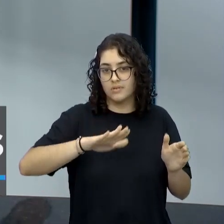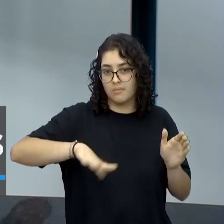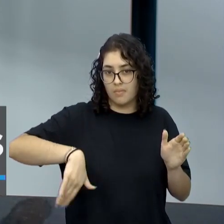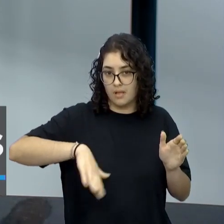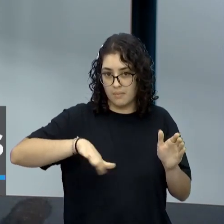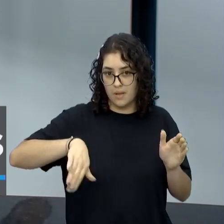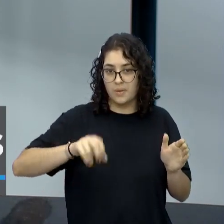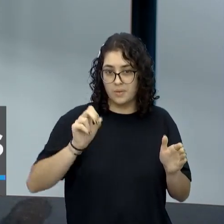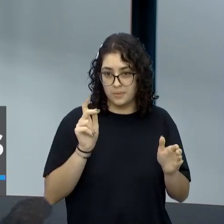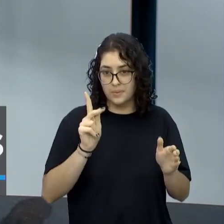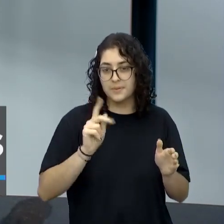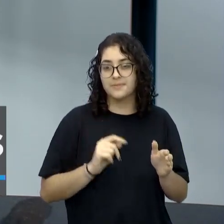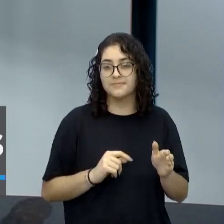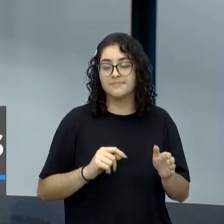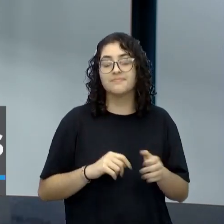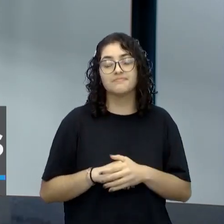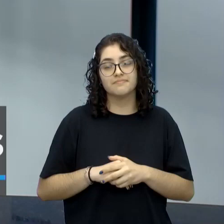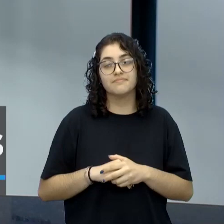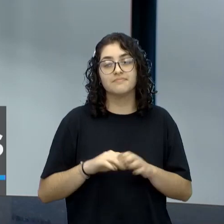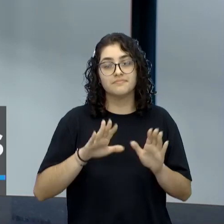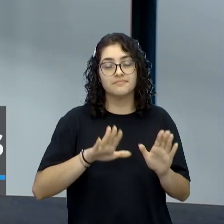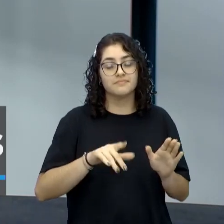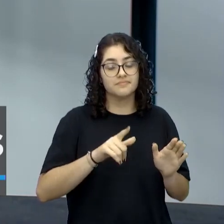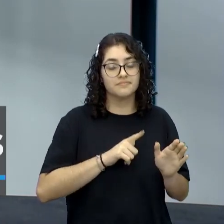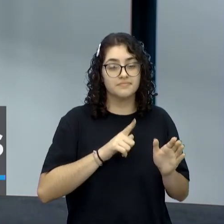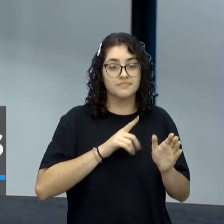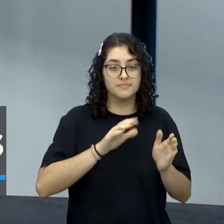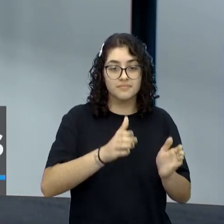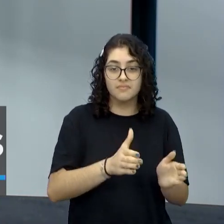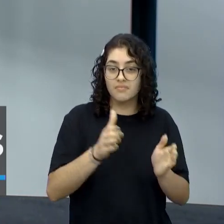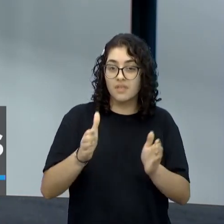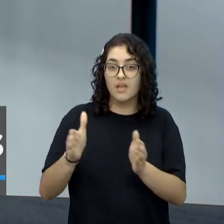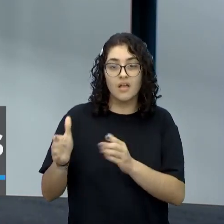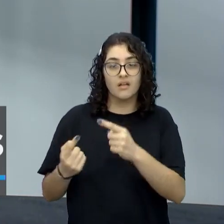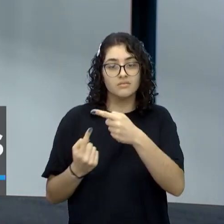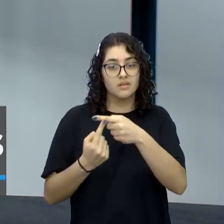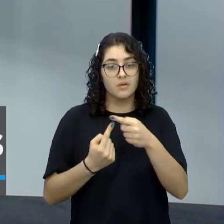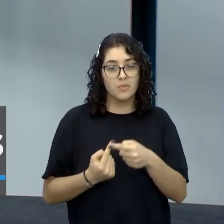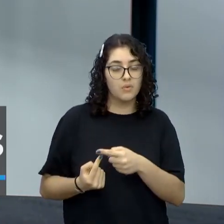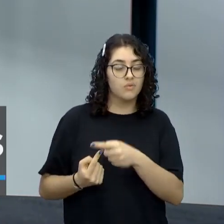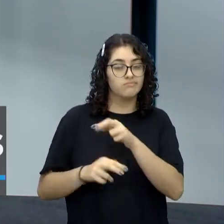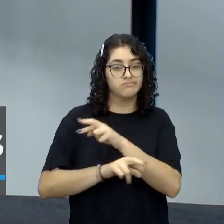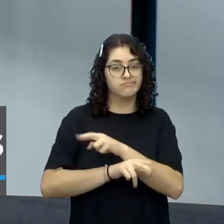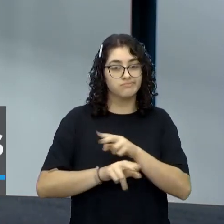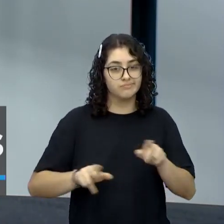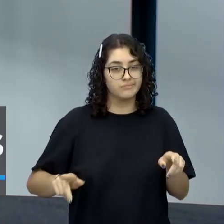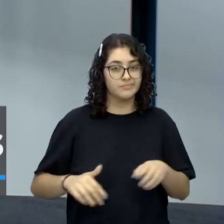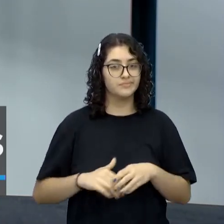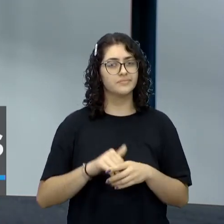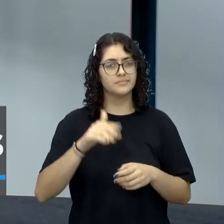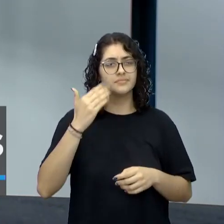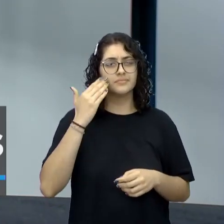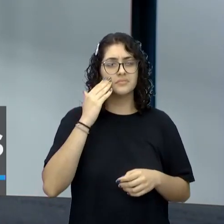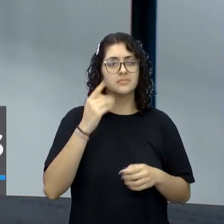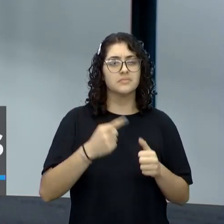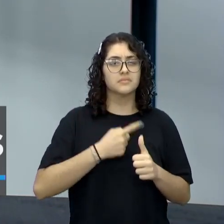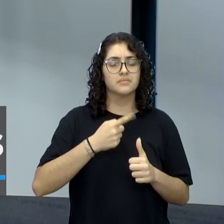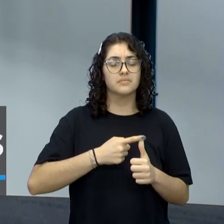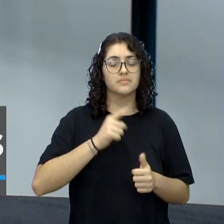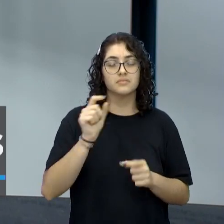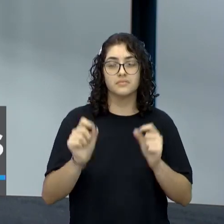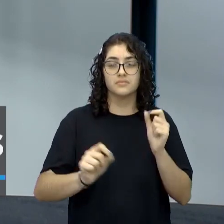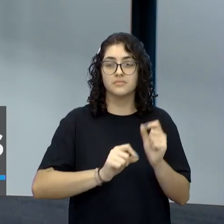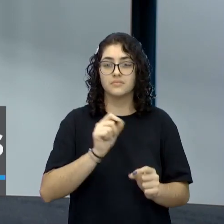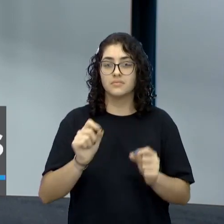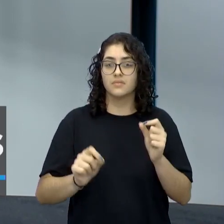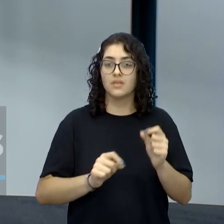mar, pegou aí? Entendeu? Mas existem diversos tipos aí de erosão. E aí a gente precisa entender primeiro o